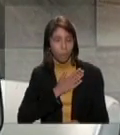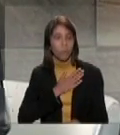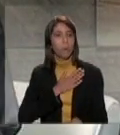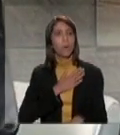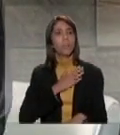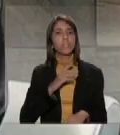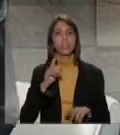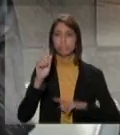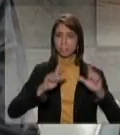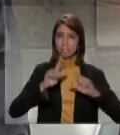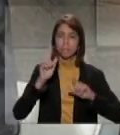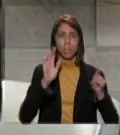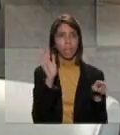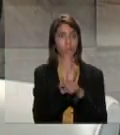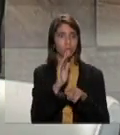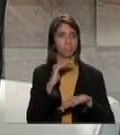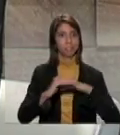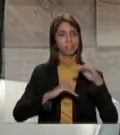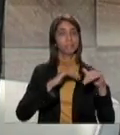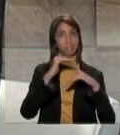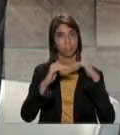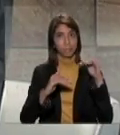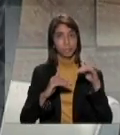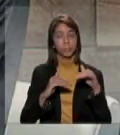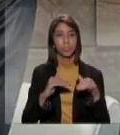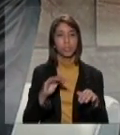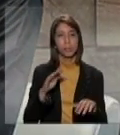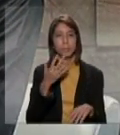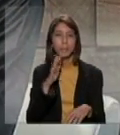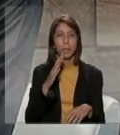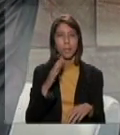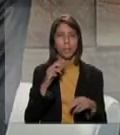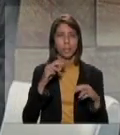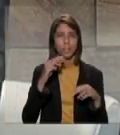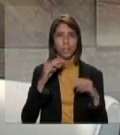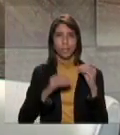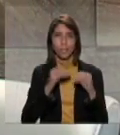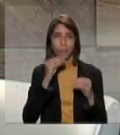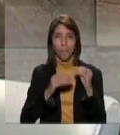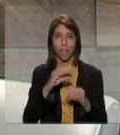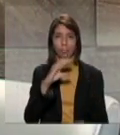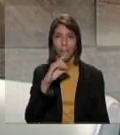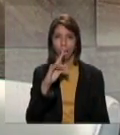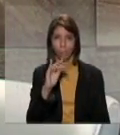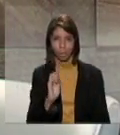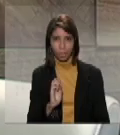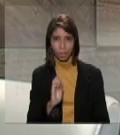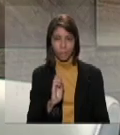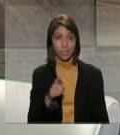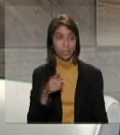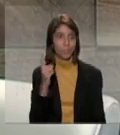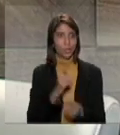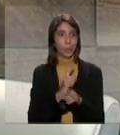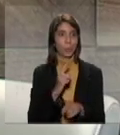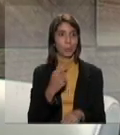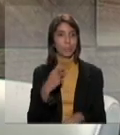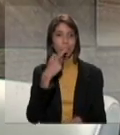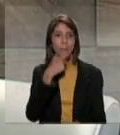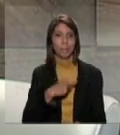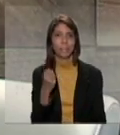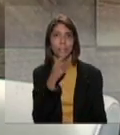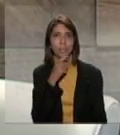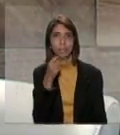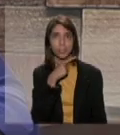certa forma, a televisão te ajudou nesse processo. E foi mais ou menos no Clone, não foi isso? Foi. Ali você descobriu o seu lado cômico.